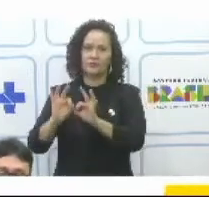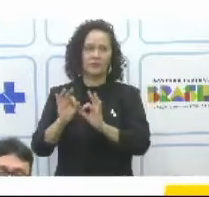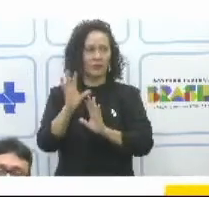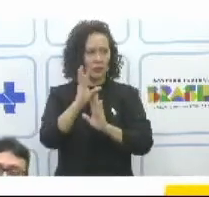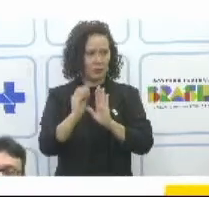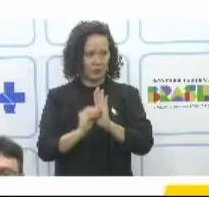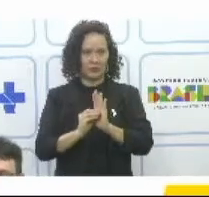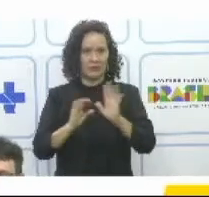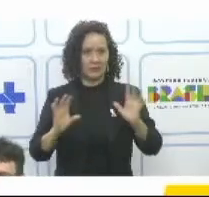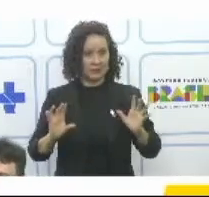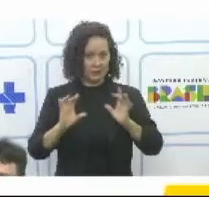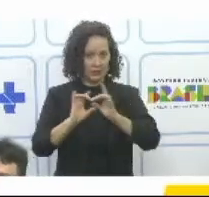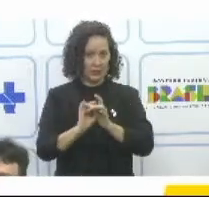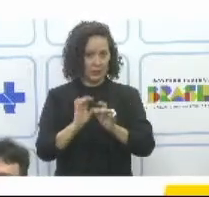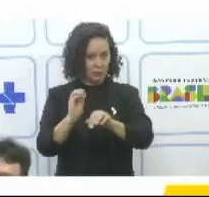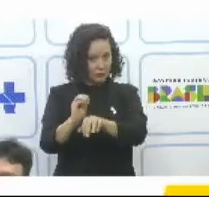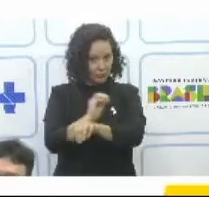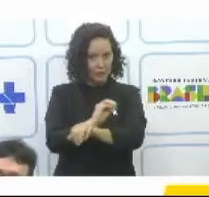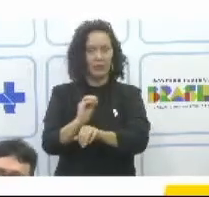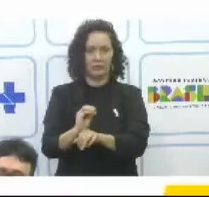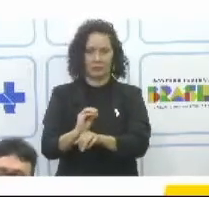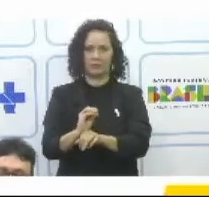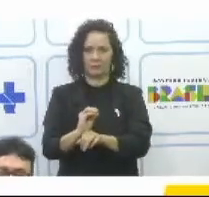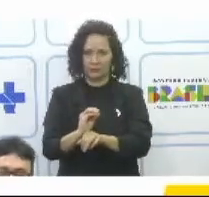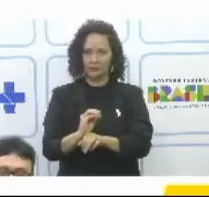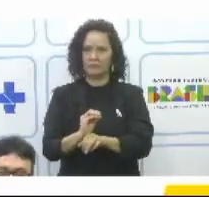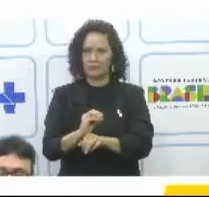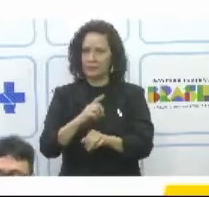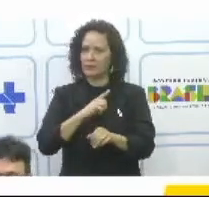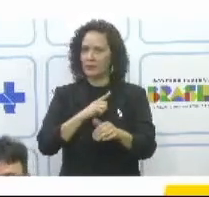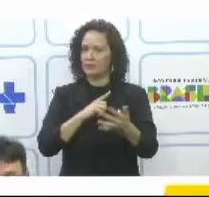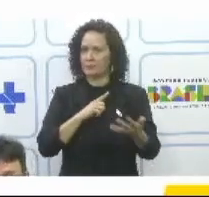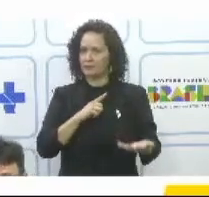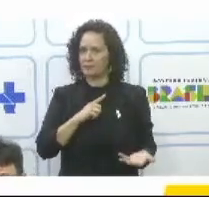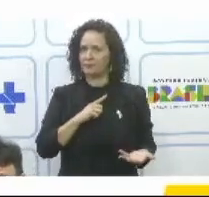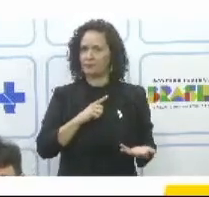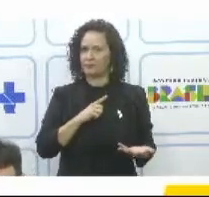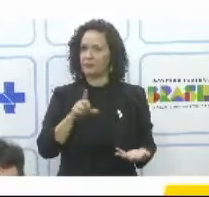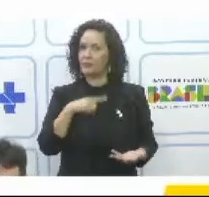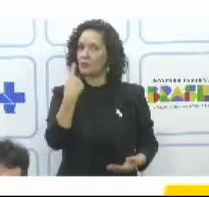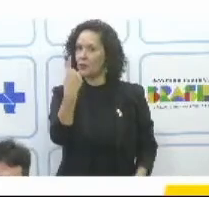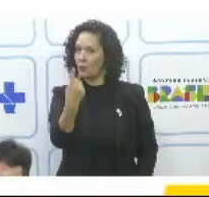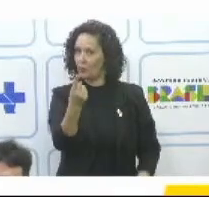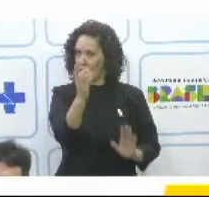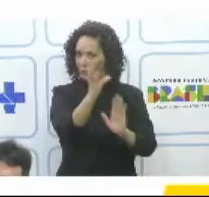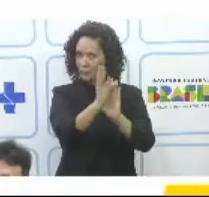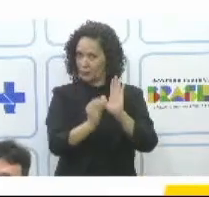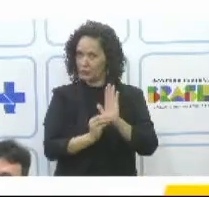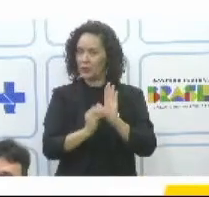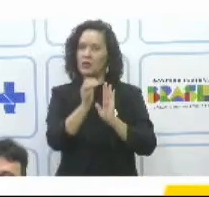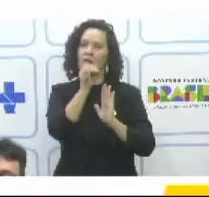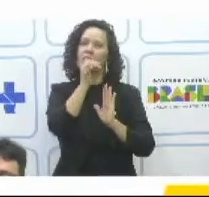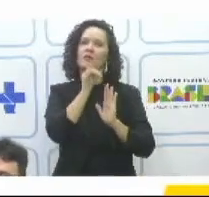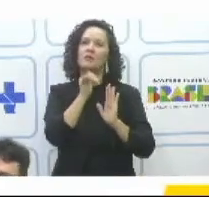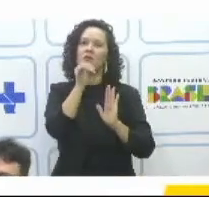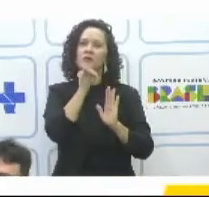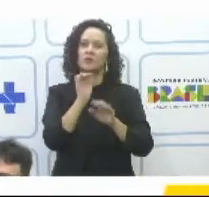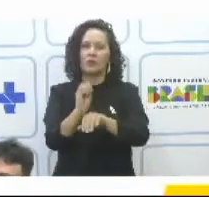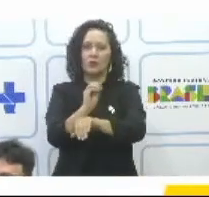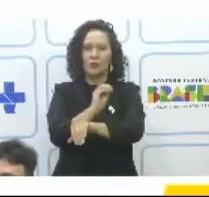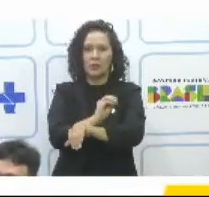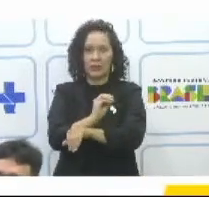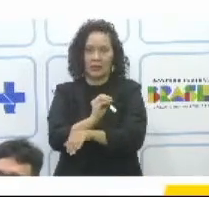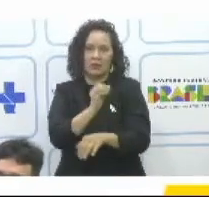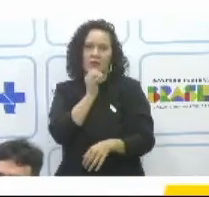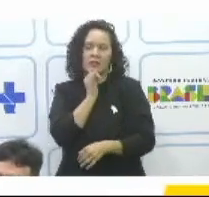modelo integral de cuidado, onde a gente vai ter, né, esse é um modelo de exemplo, por exemplo, de cuidado à